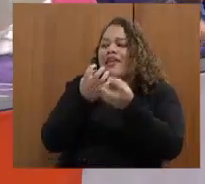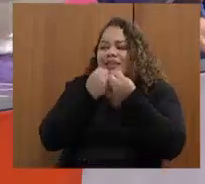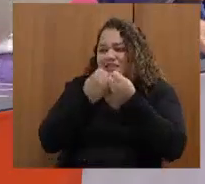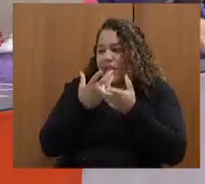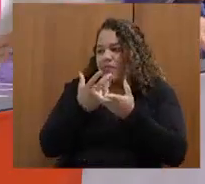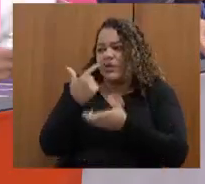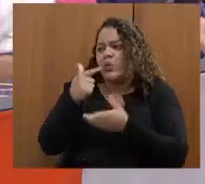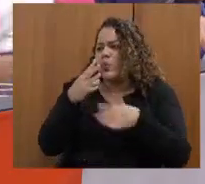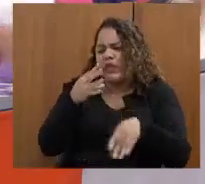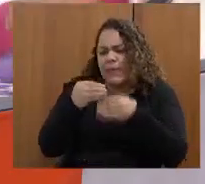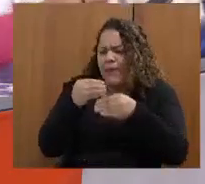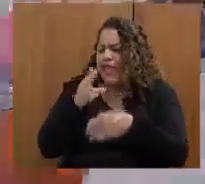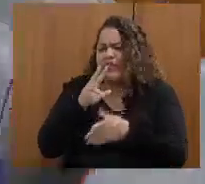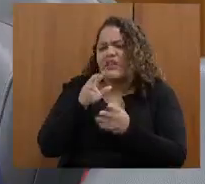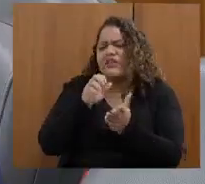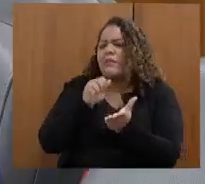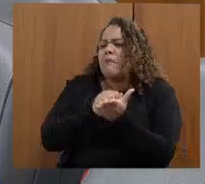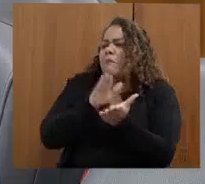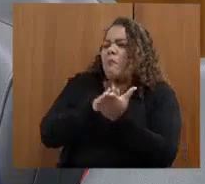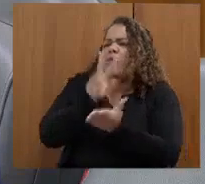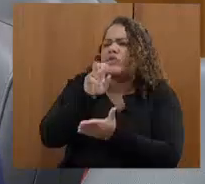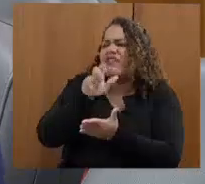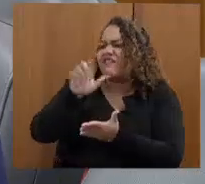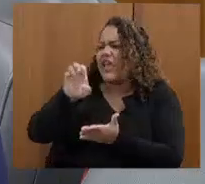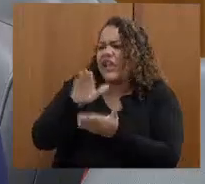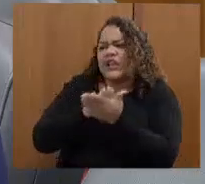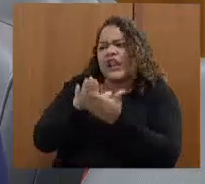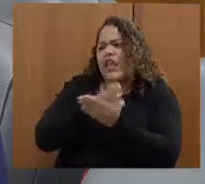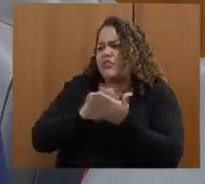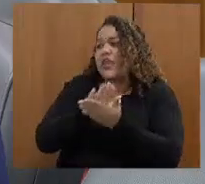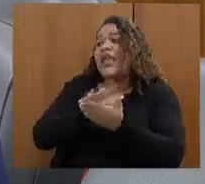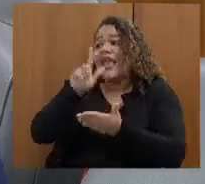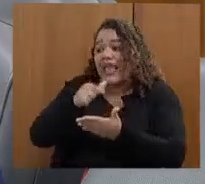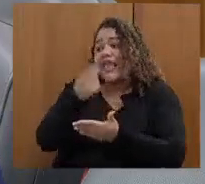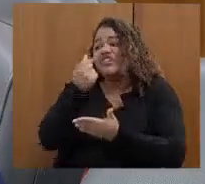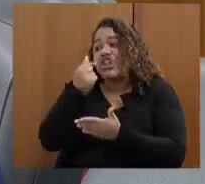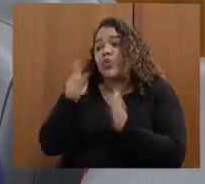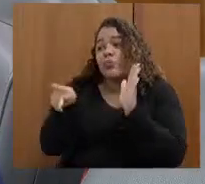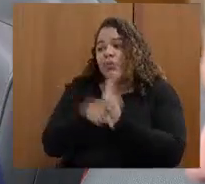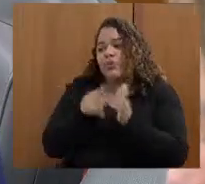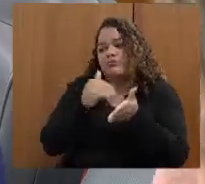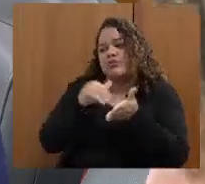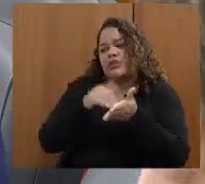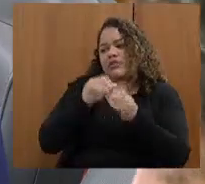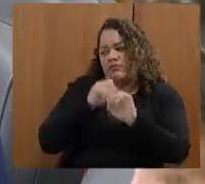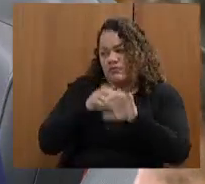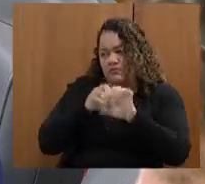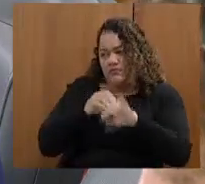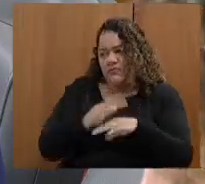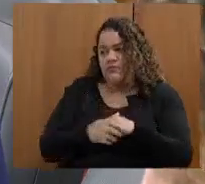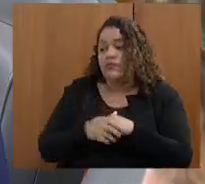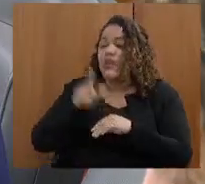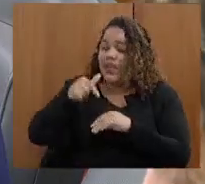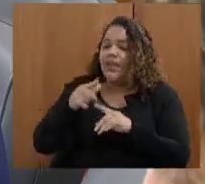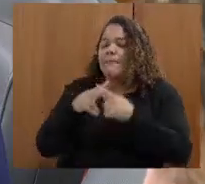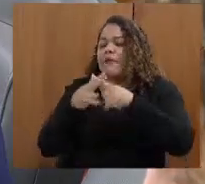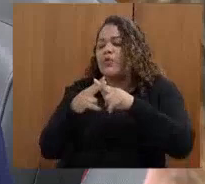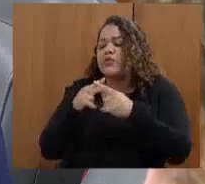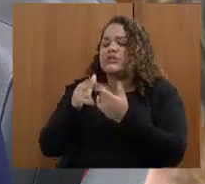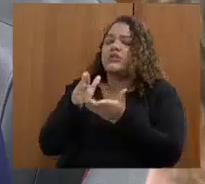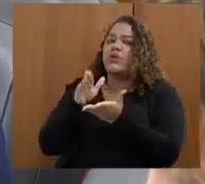não tem recurso de vários recursos da secretárias Estado de Educação tá esse recursos de manutenção e custeio das nossas escolas que chama